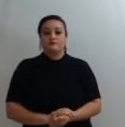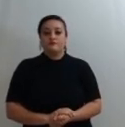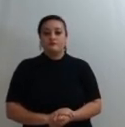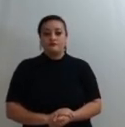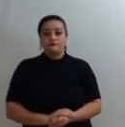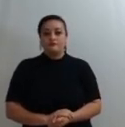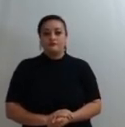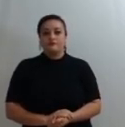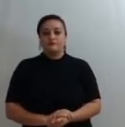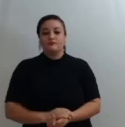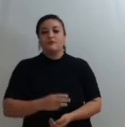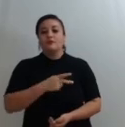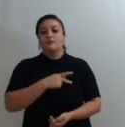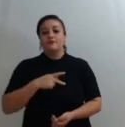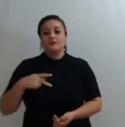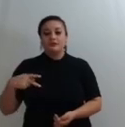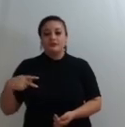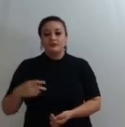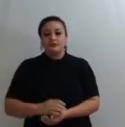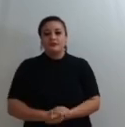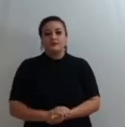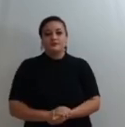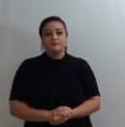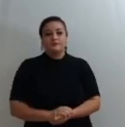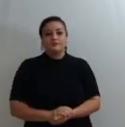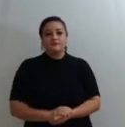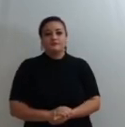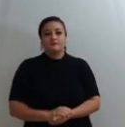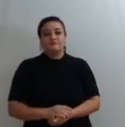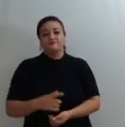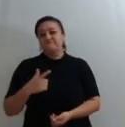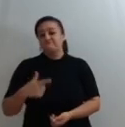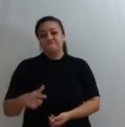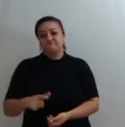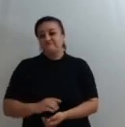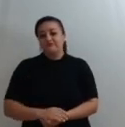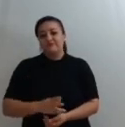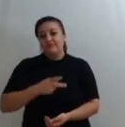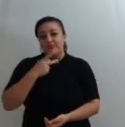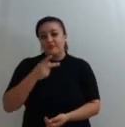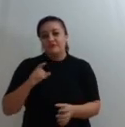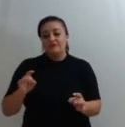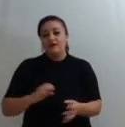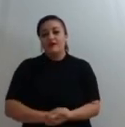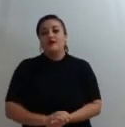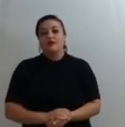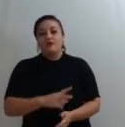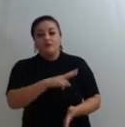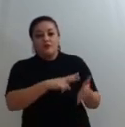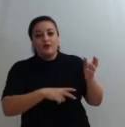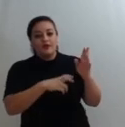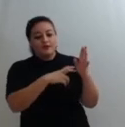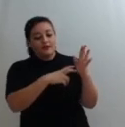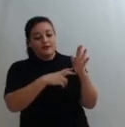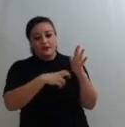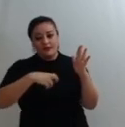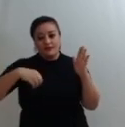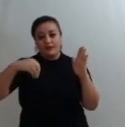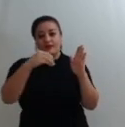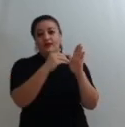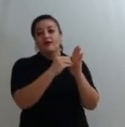Senhor presidente, eu vou fazer, não há nenhuma observação nem nada, eu vou fazer a leitura da emenda. Se existir alguma dúvida, a